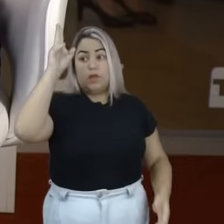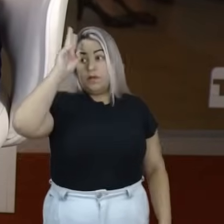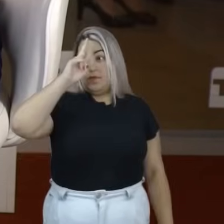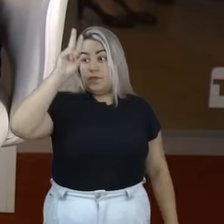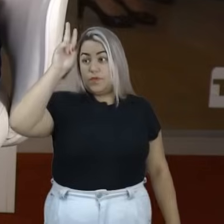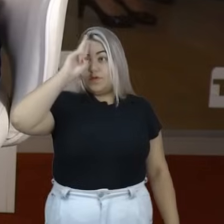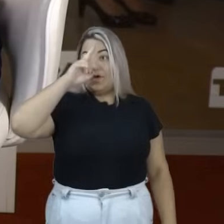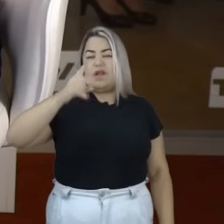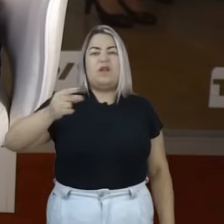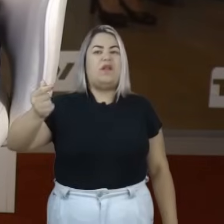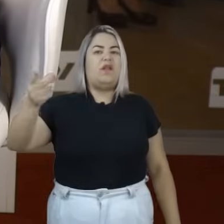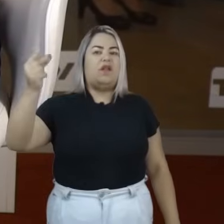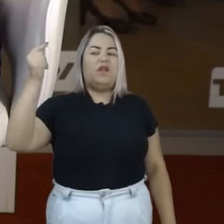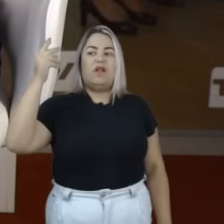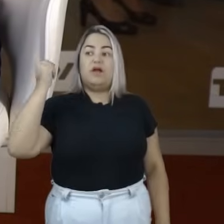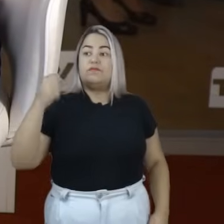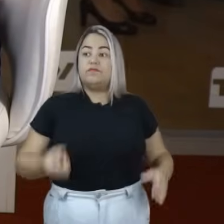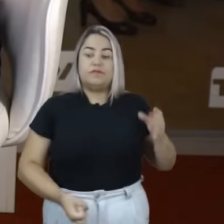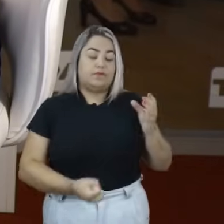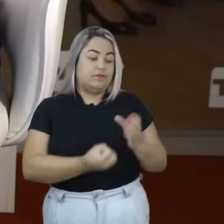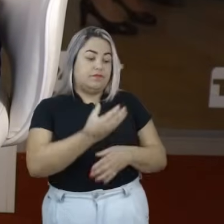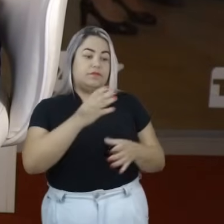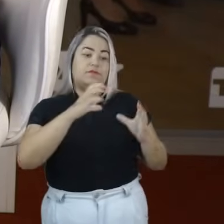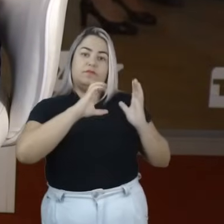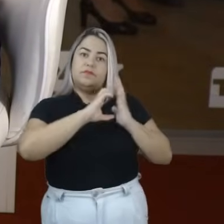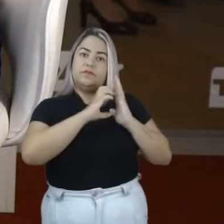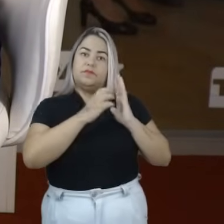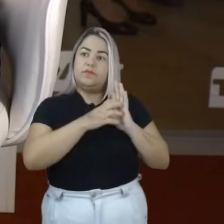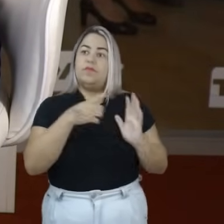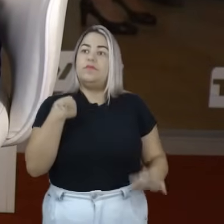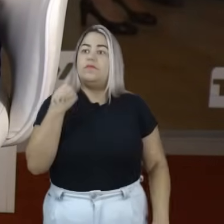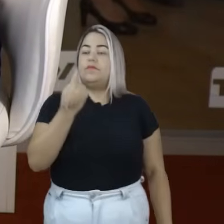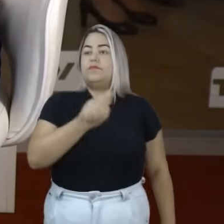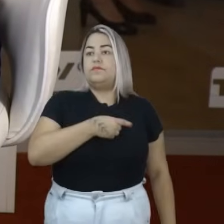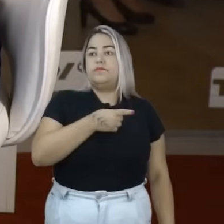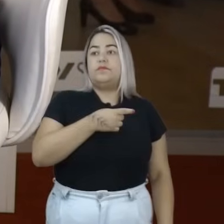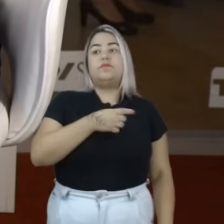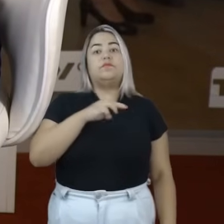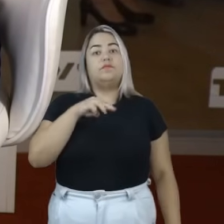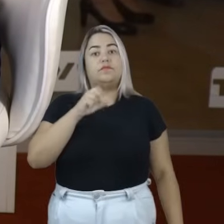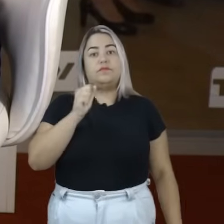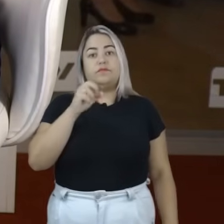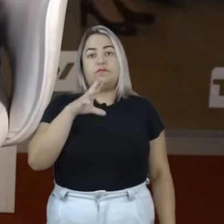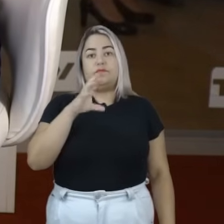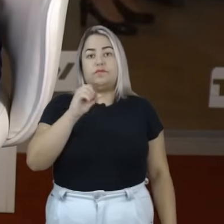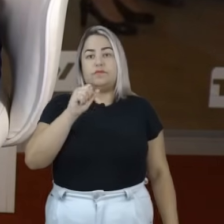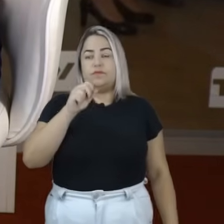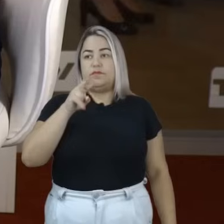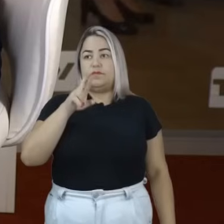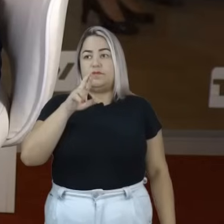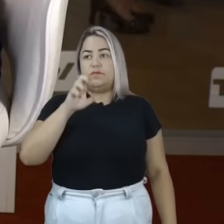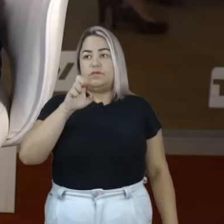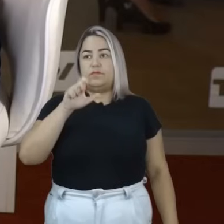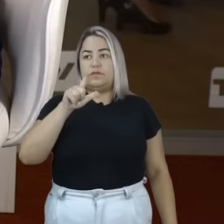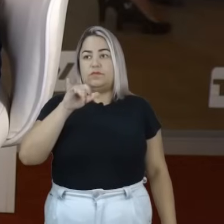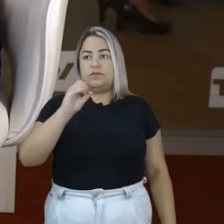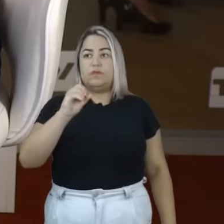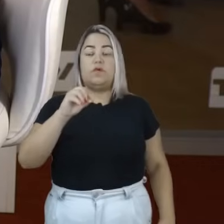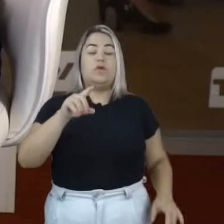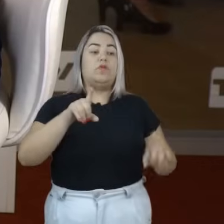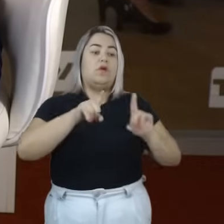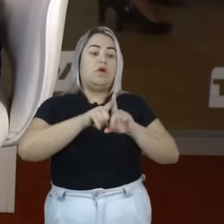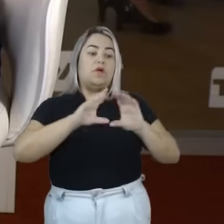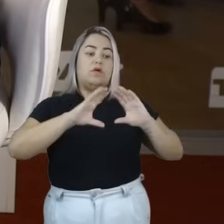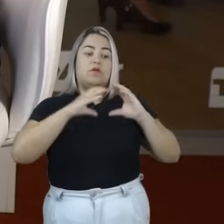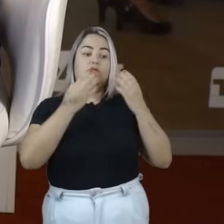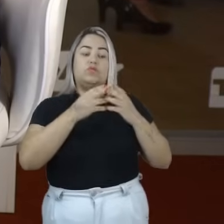é, lá da criação do partido, homenagem ao nosso querido Marco Aurélio, lá na Conferência do Sul, fizemos homenagem